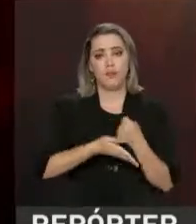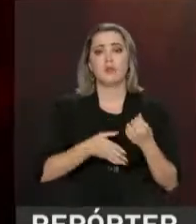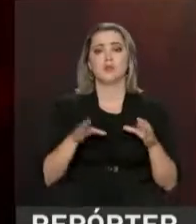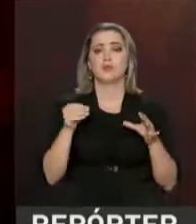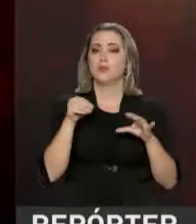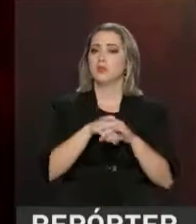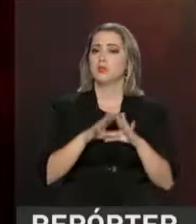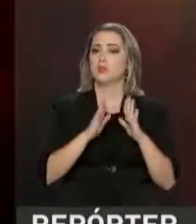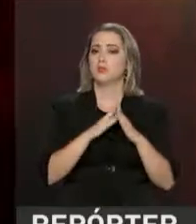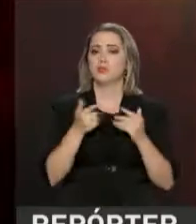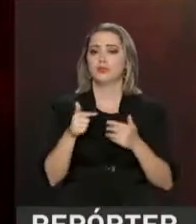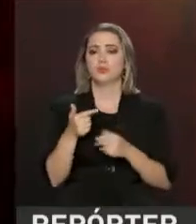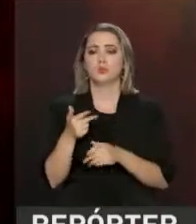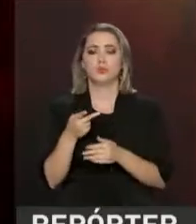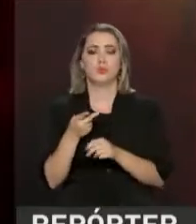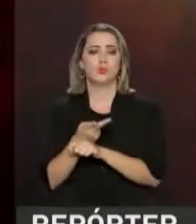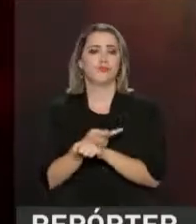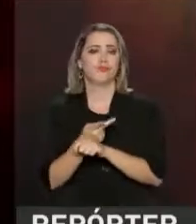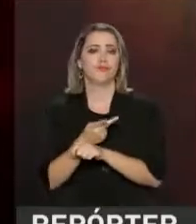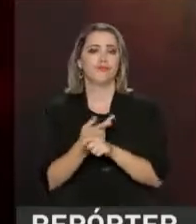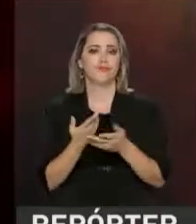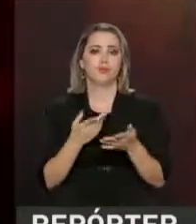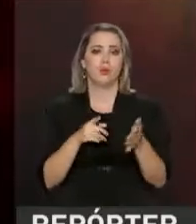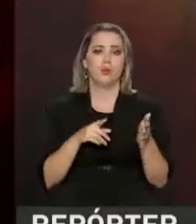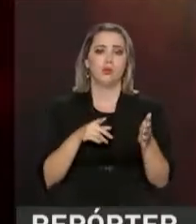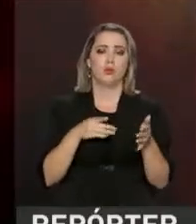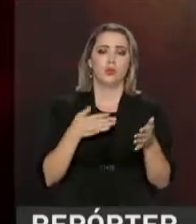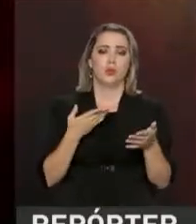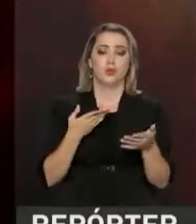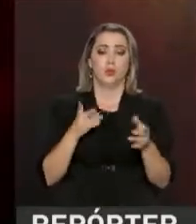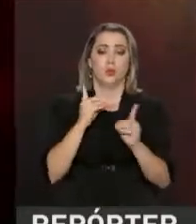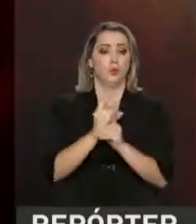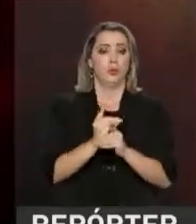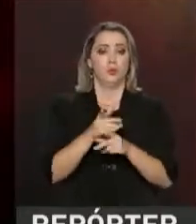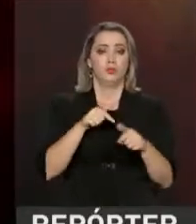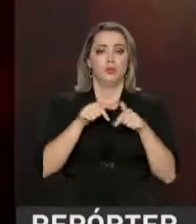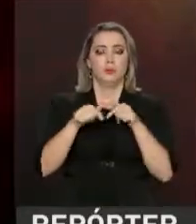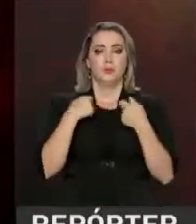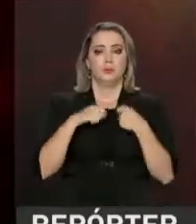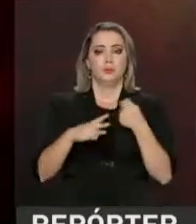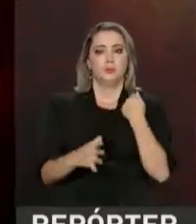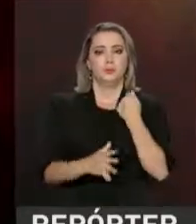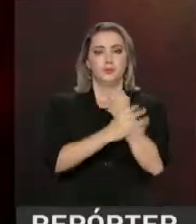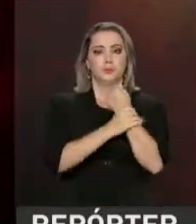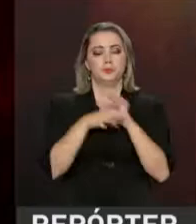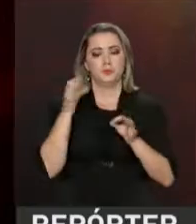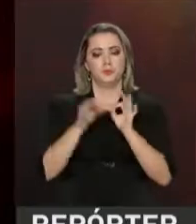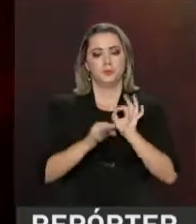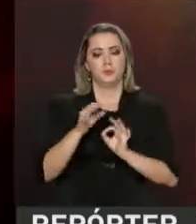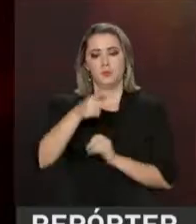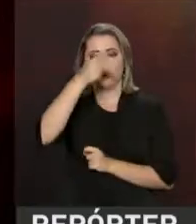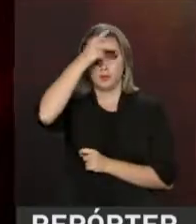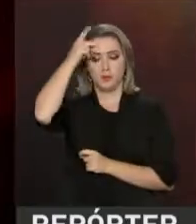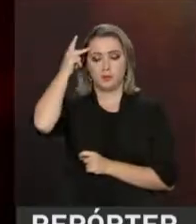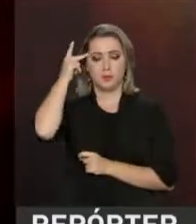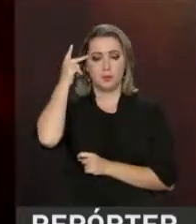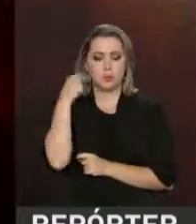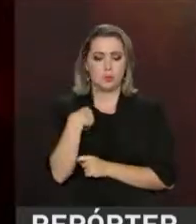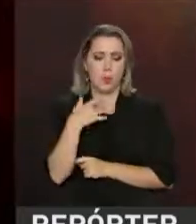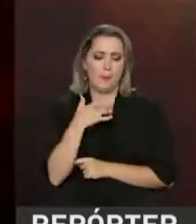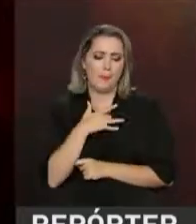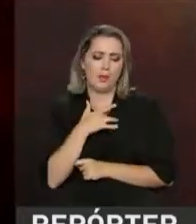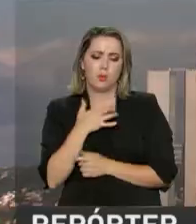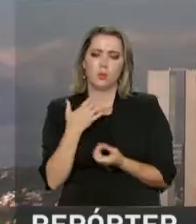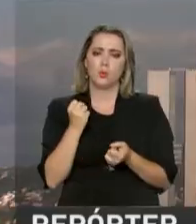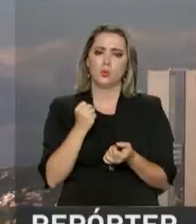trabalhador não encontram emprego não encontram emprego então precisa ter segurança jurídica para que o empregador não fico com medo de